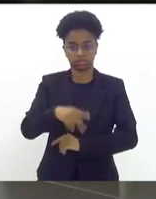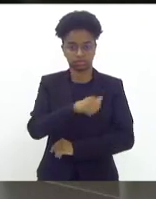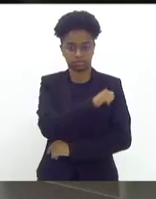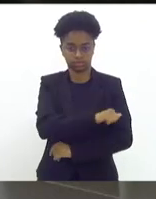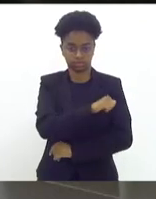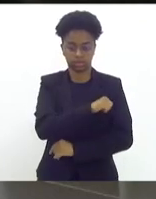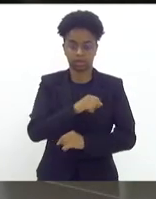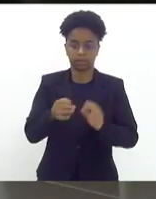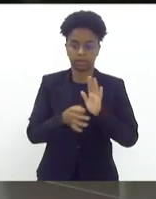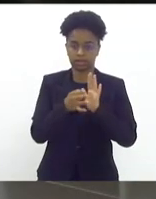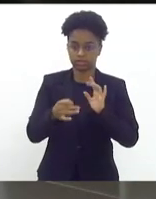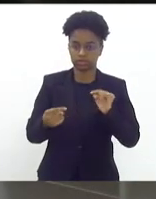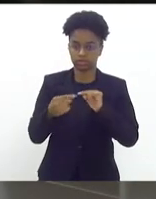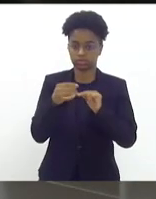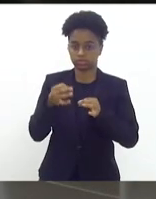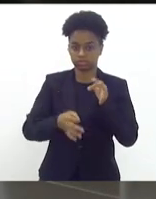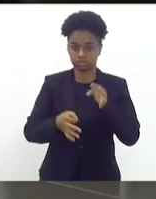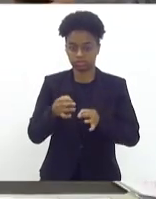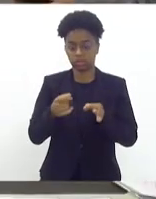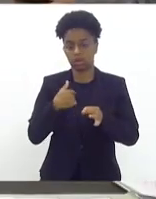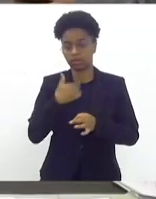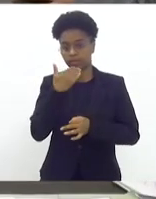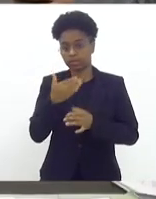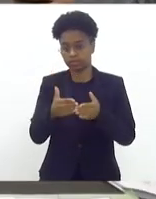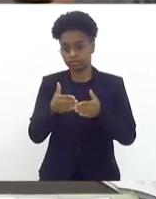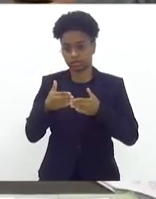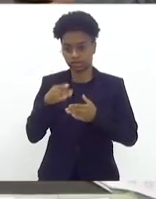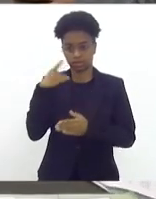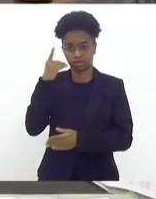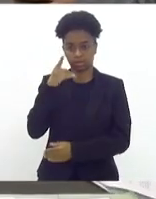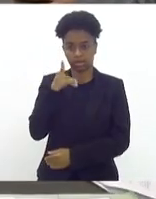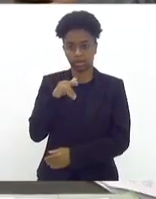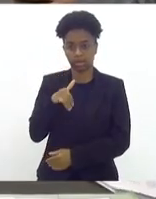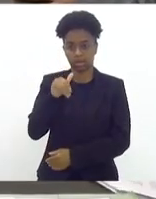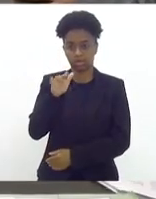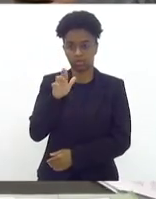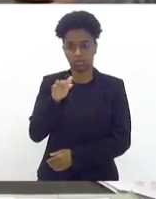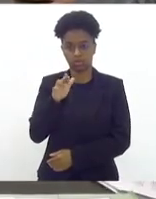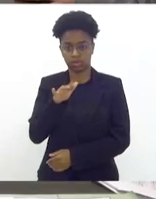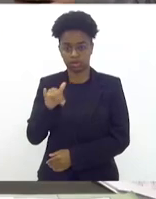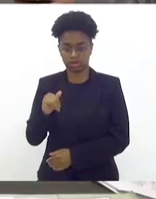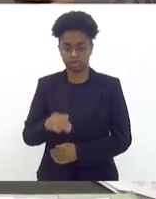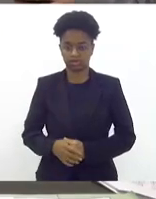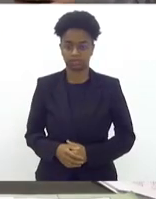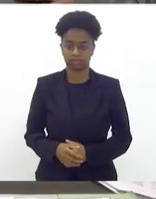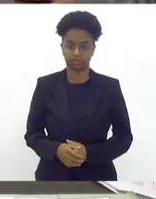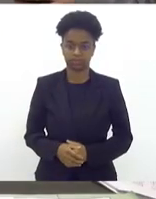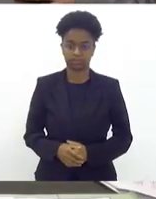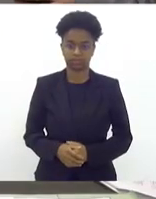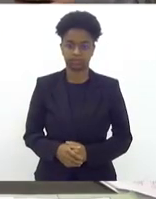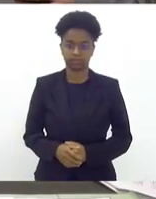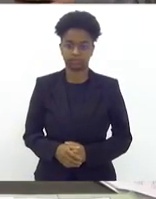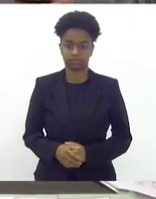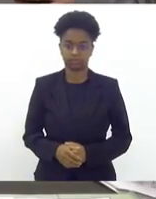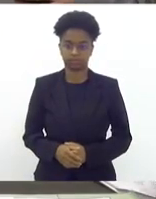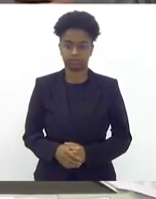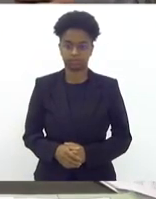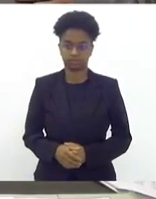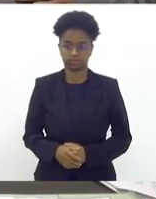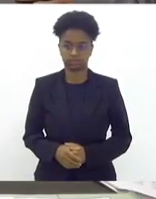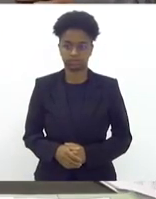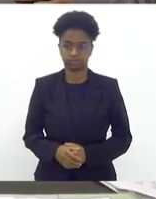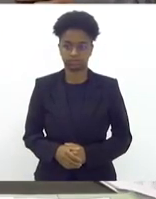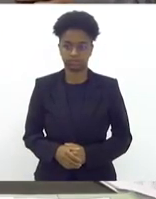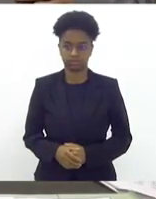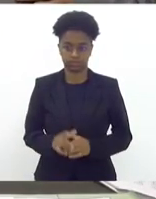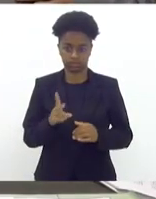discussão. Vou pedir licença ao deputado Iuri. não a... Discute